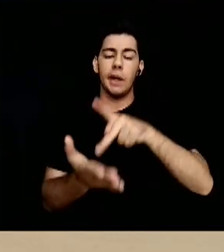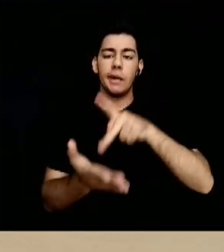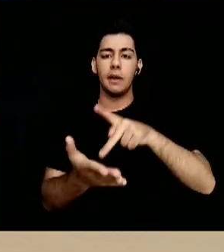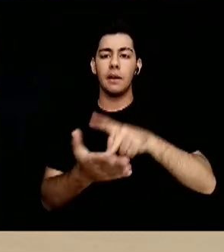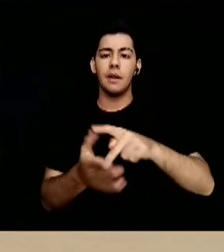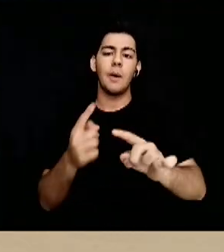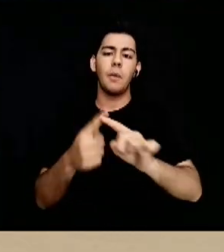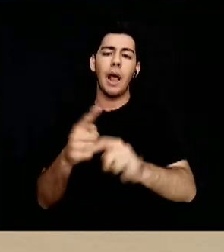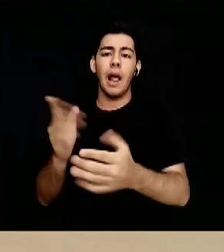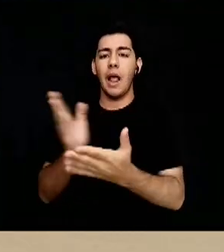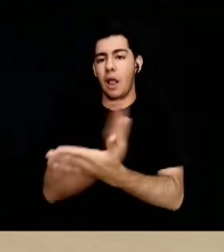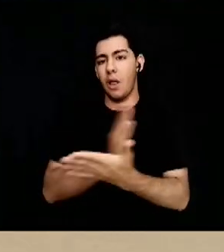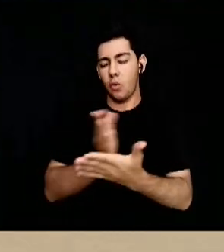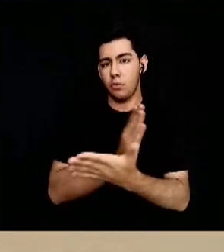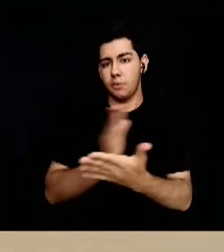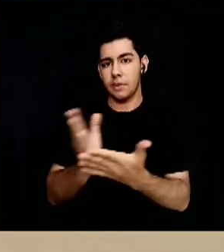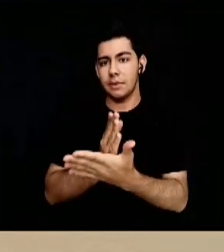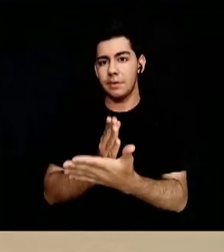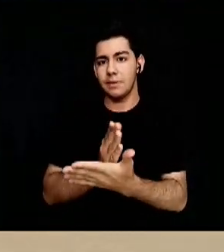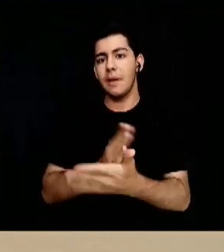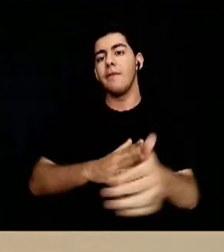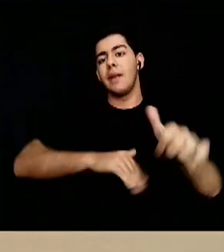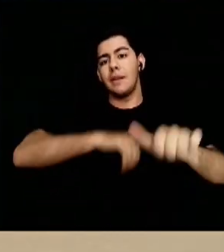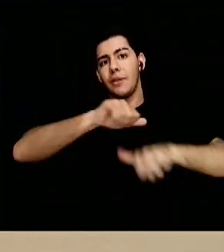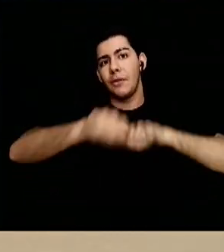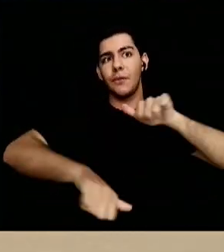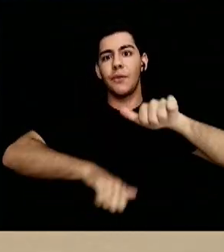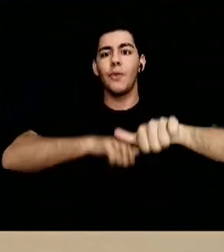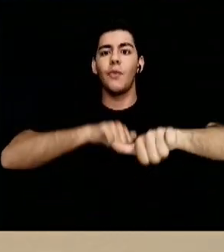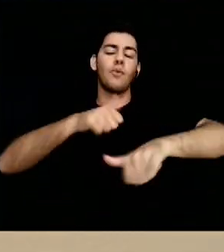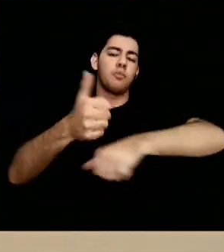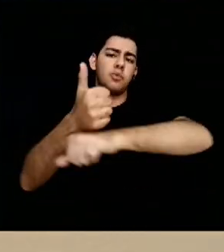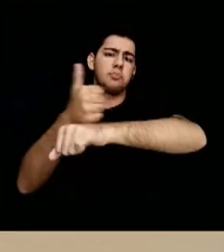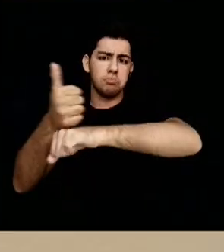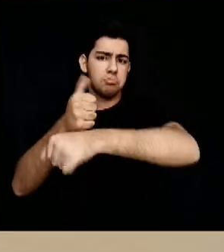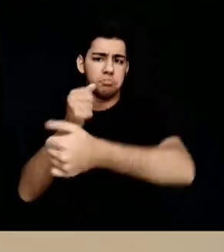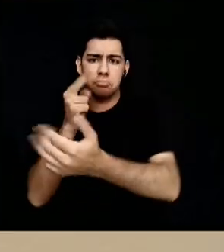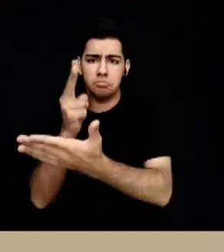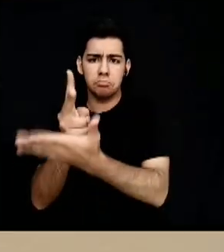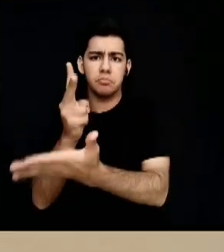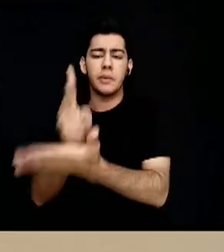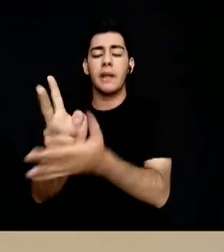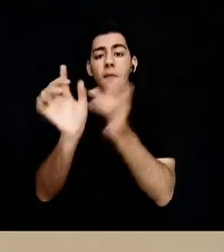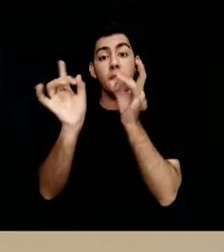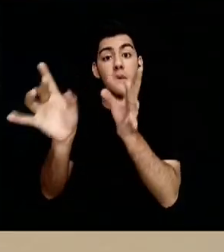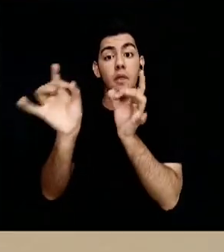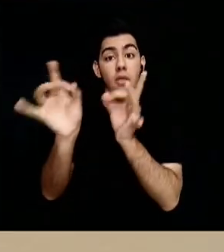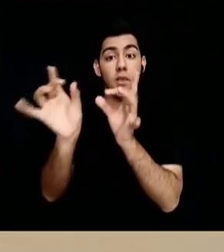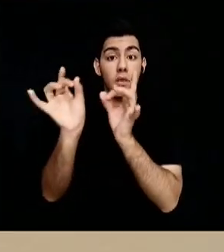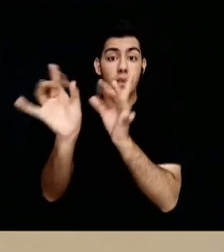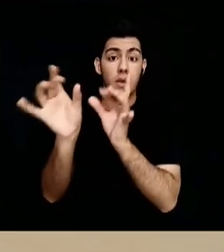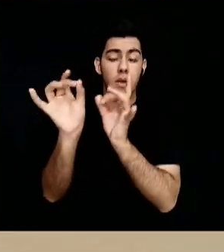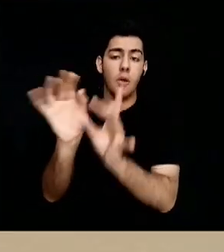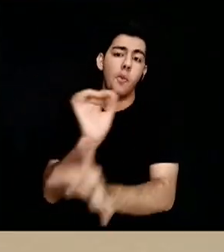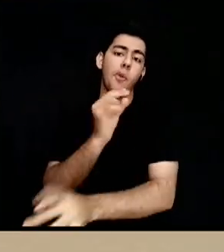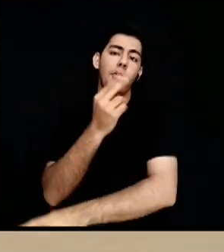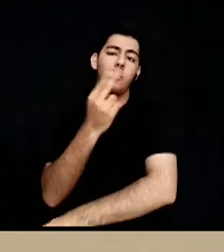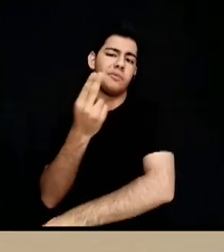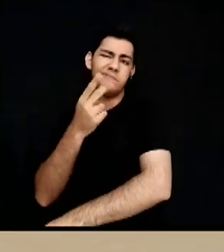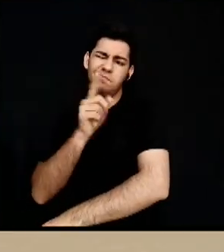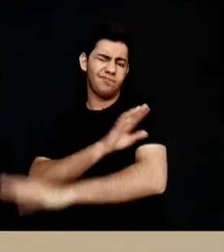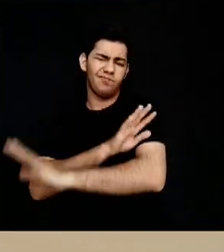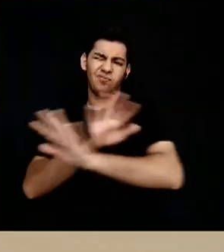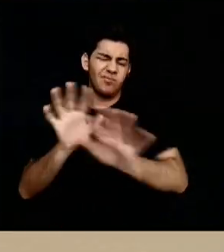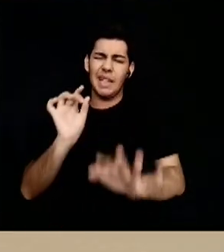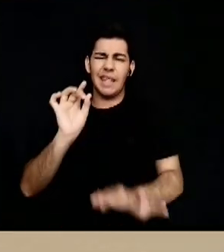né, para uma linha mais profissional, de querer vender as peças. Outras não, vão ficar só na parte da